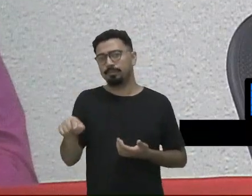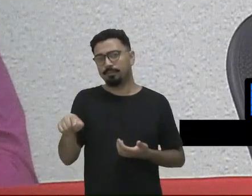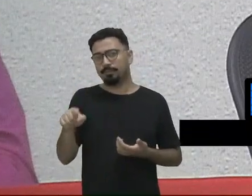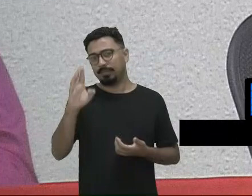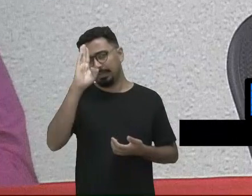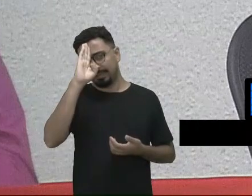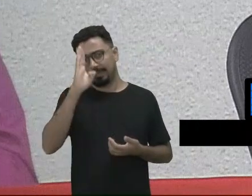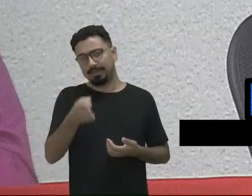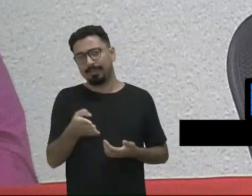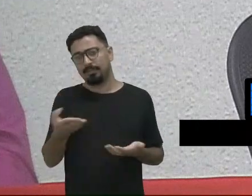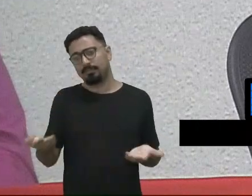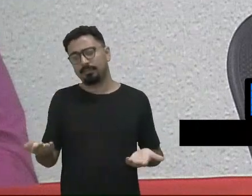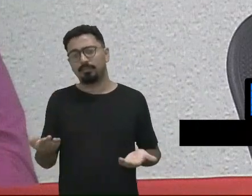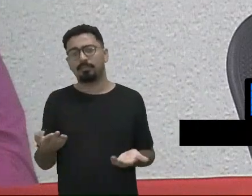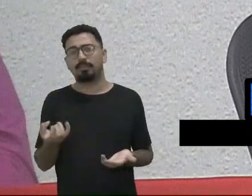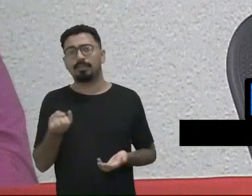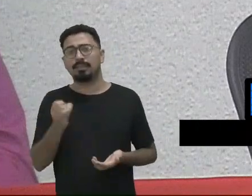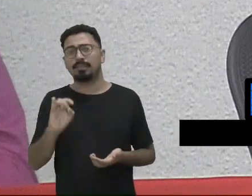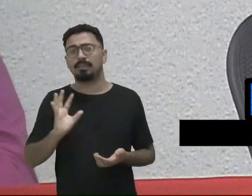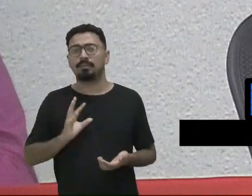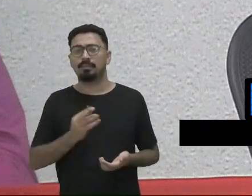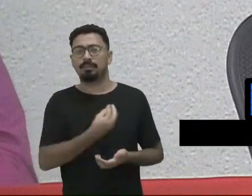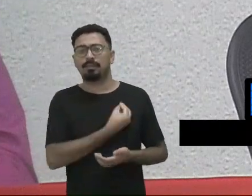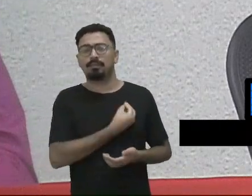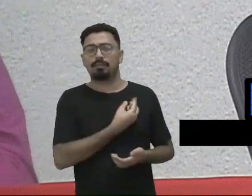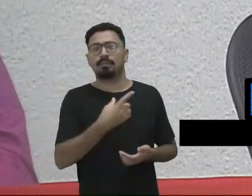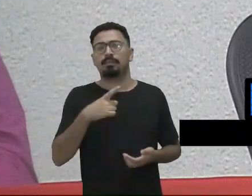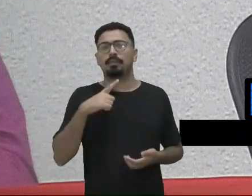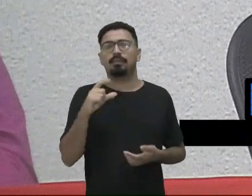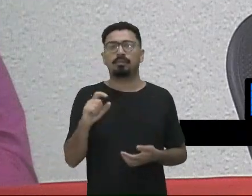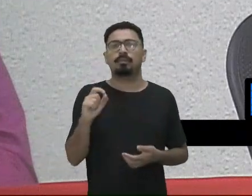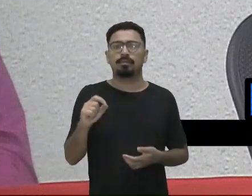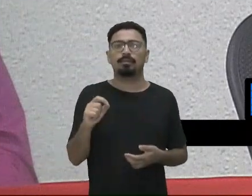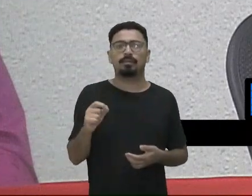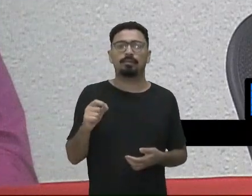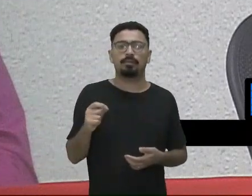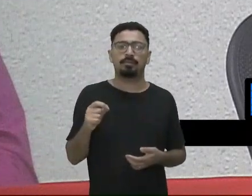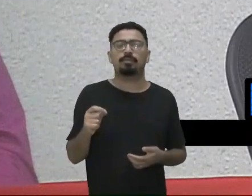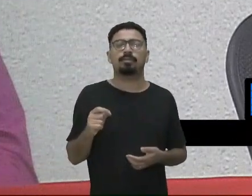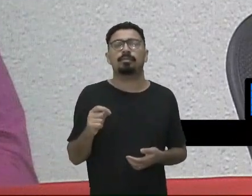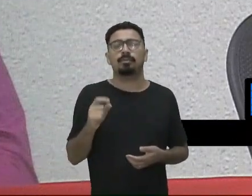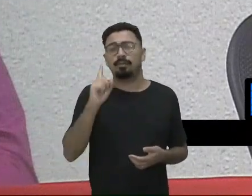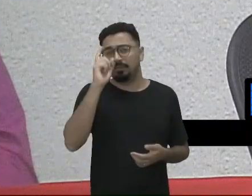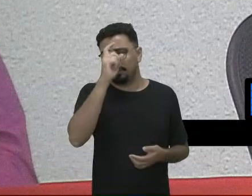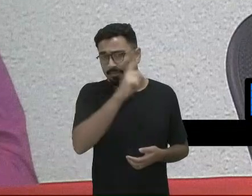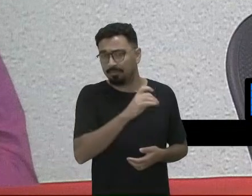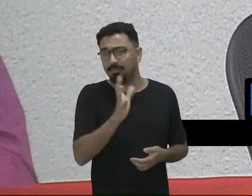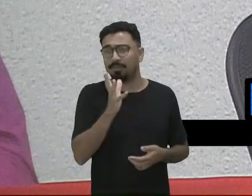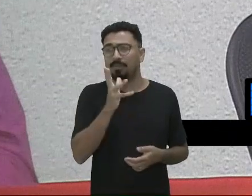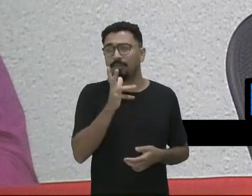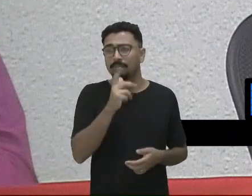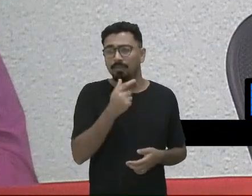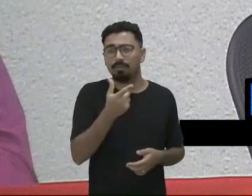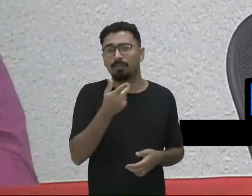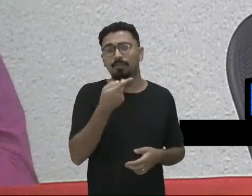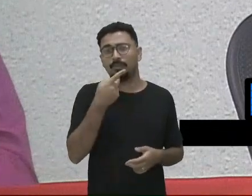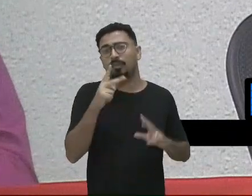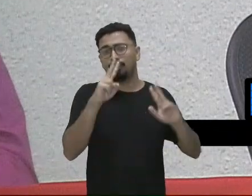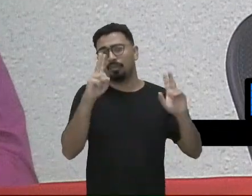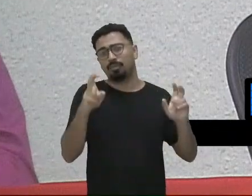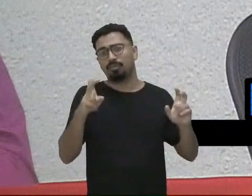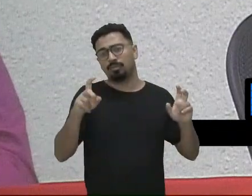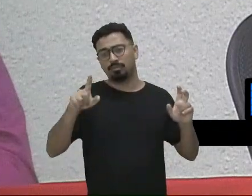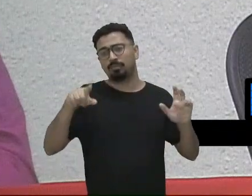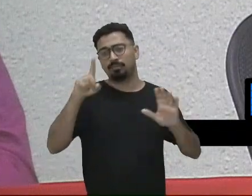heterossexual, quando é uma pessoa trans, gera todo um desgaste, uma demora para falar de algo que deveria ser